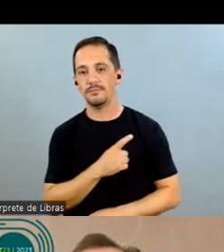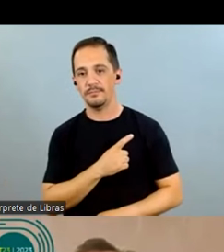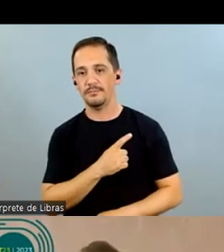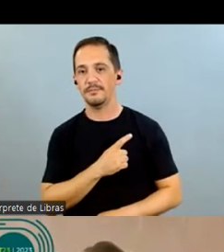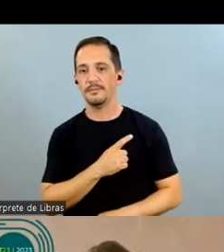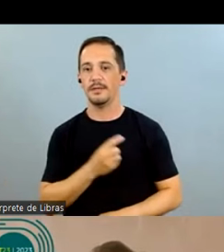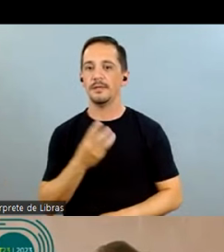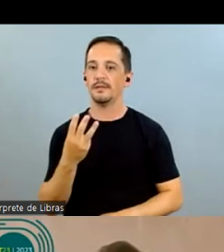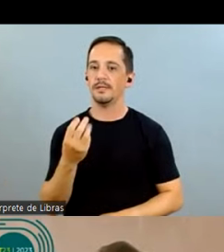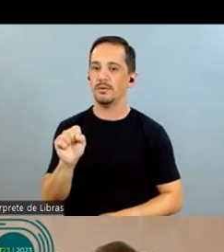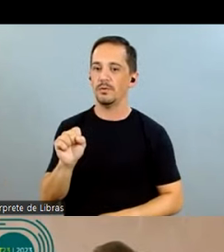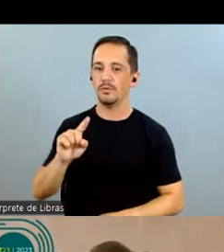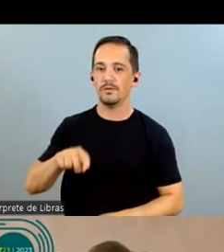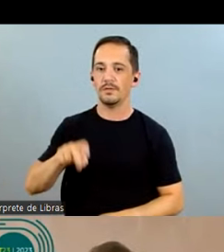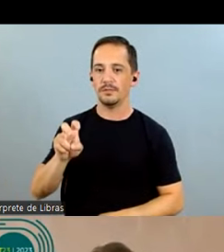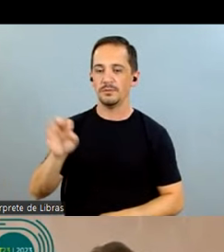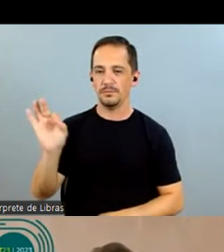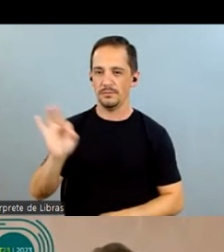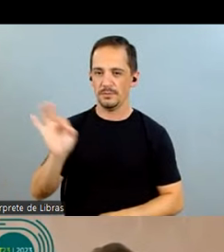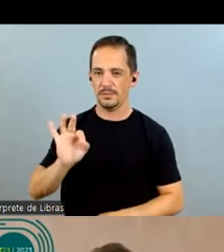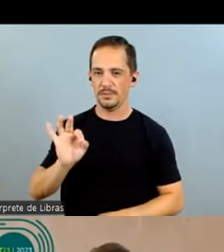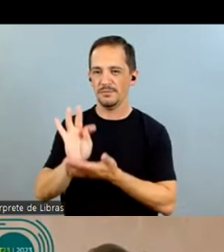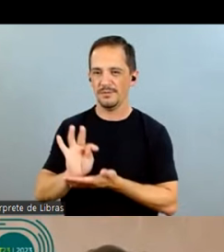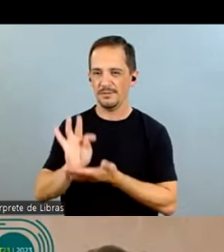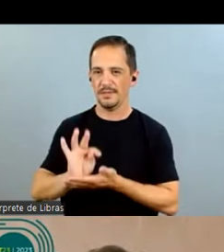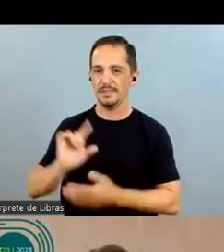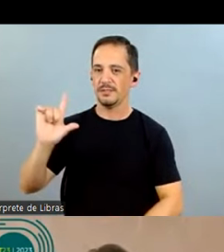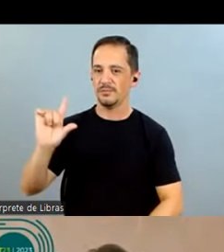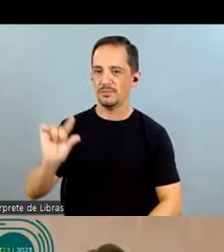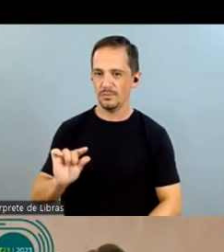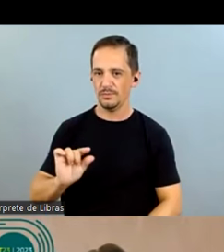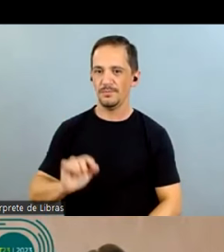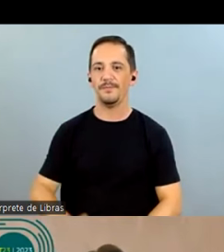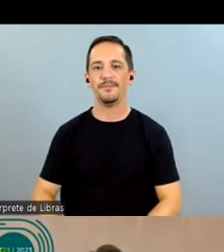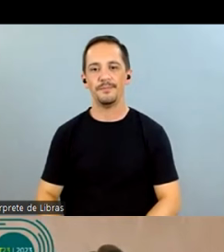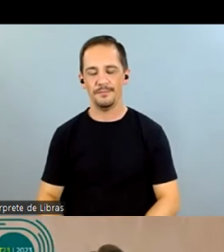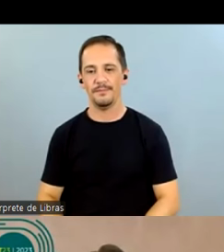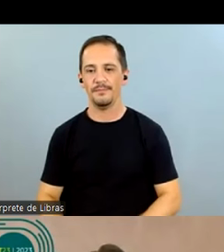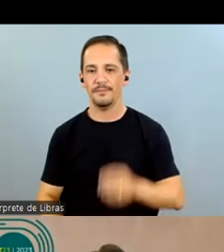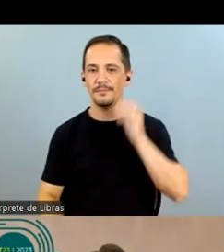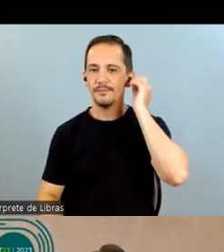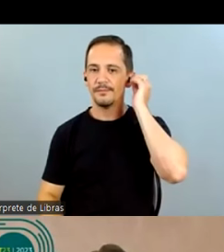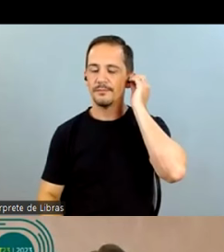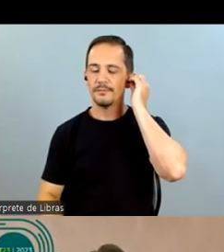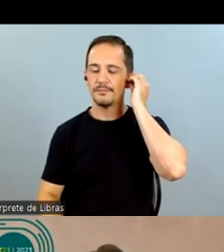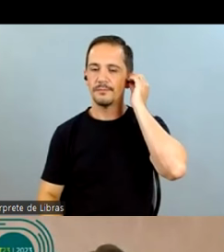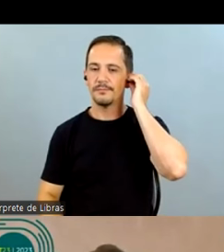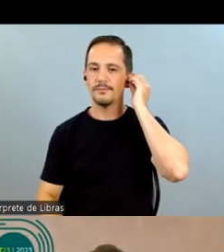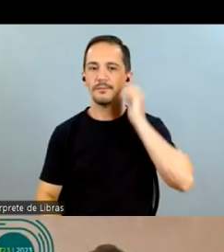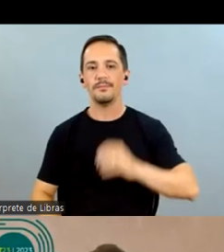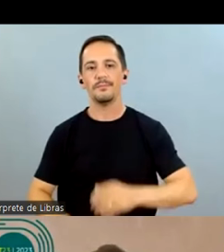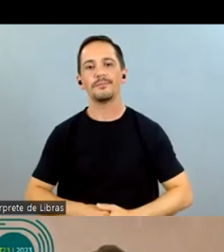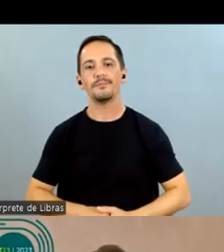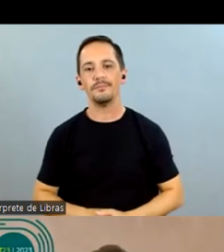eh por Tonelada a 11.256 em 2023 com relação à